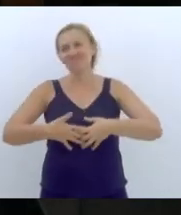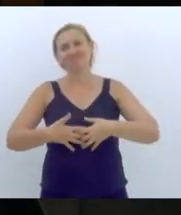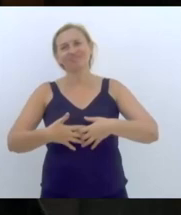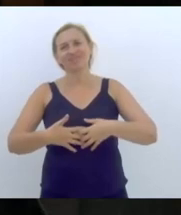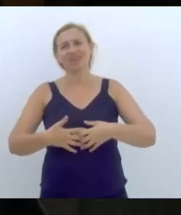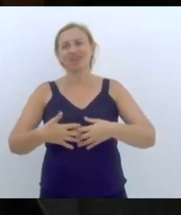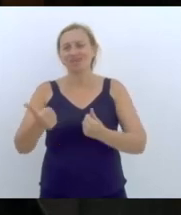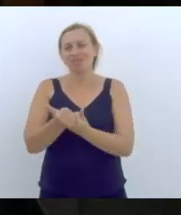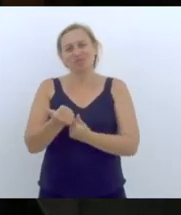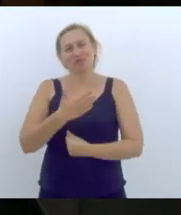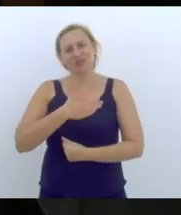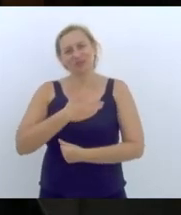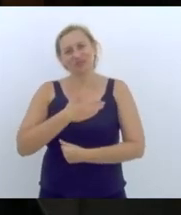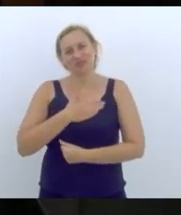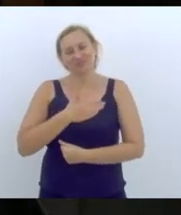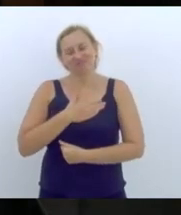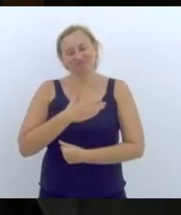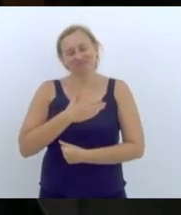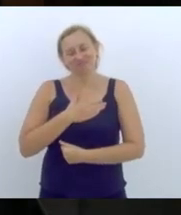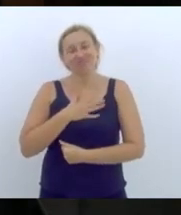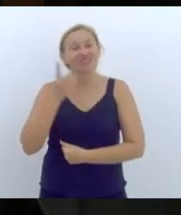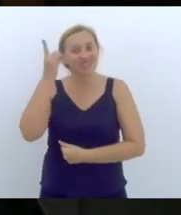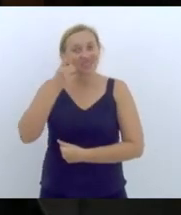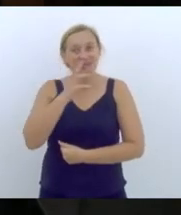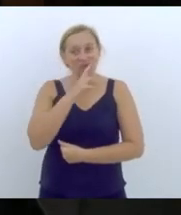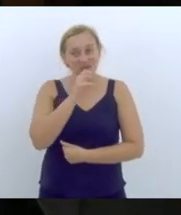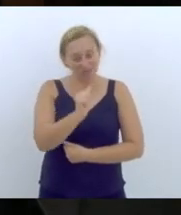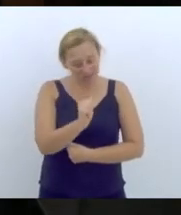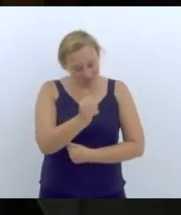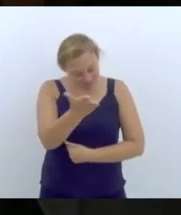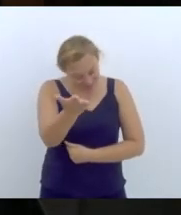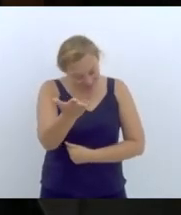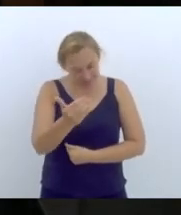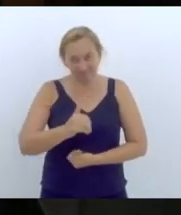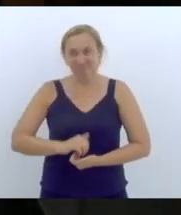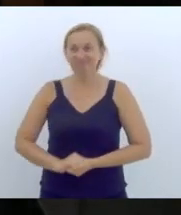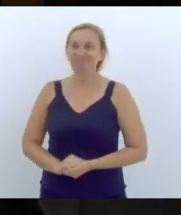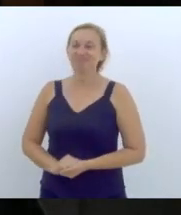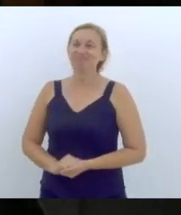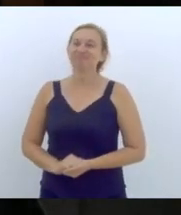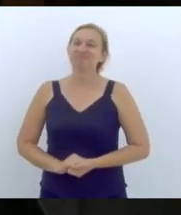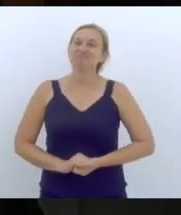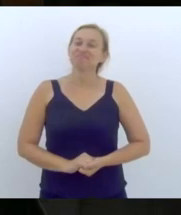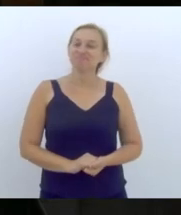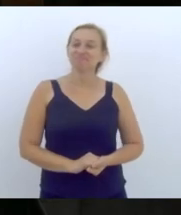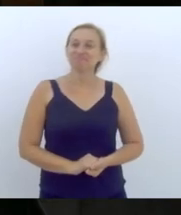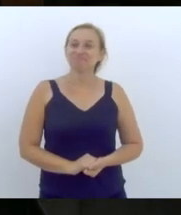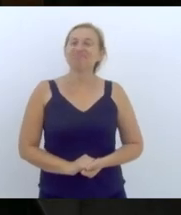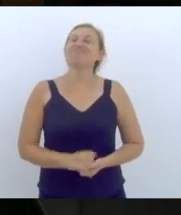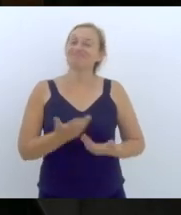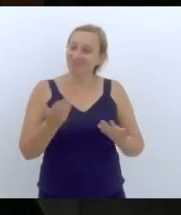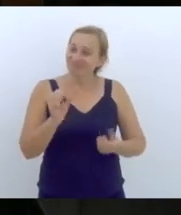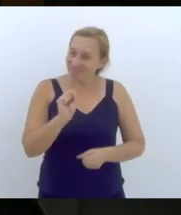pode contar comigo. Deputado Rodrigo Amorim. Claro, por favor. Em primeiro lugar,